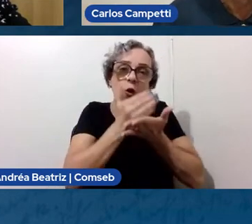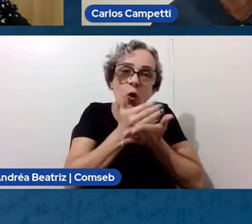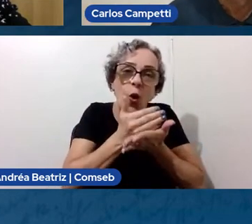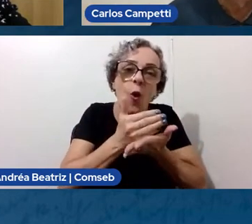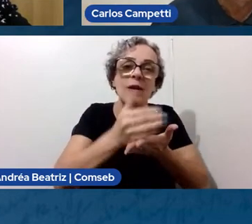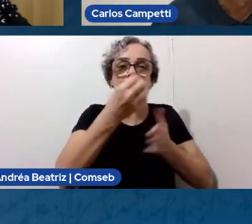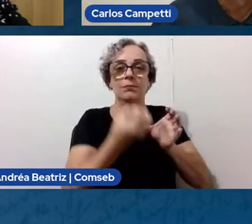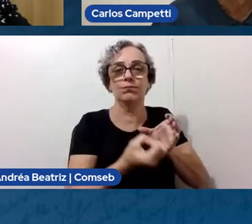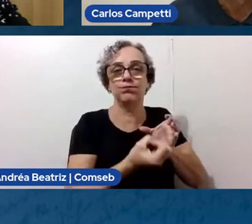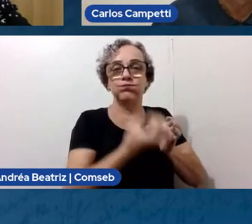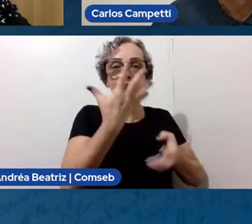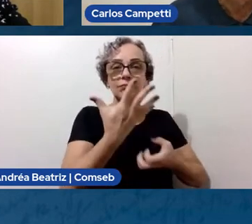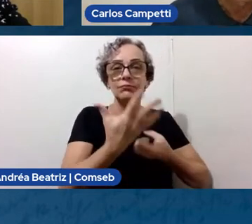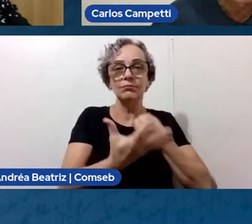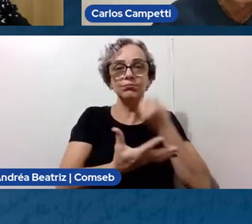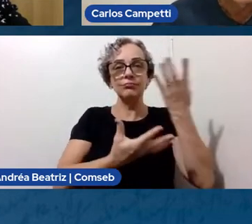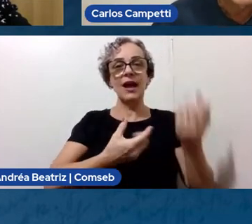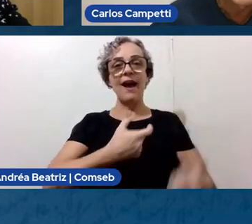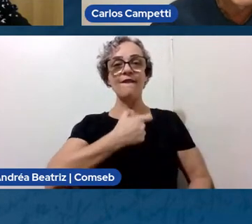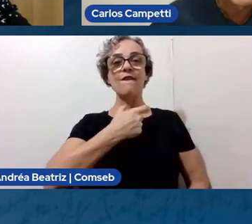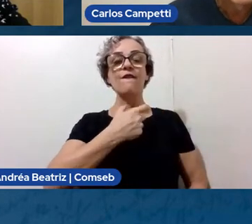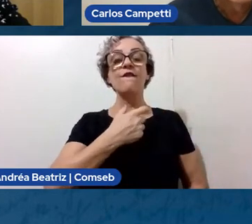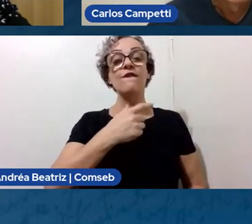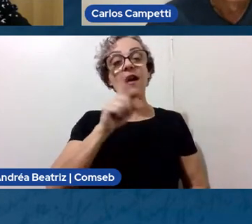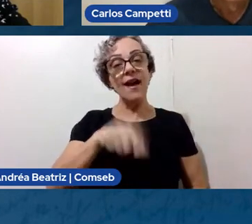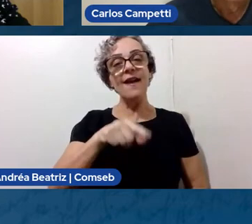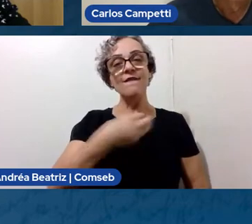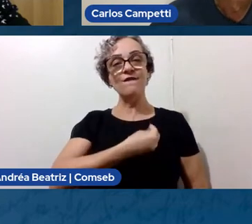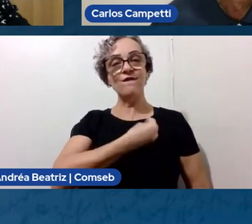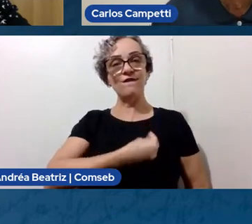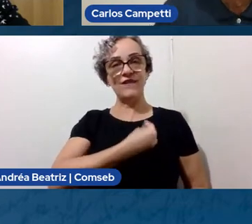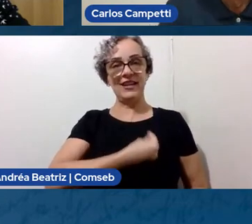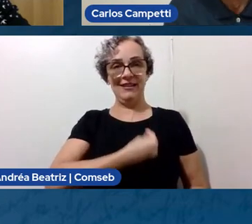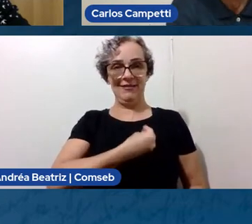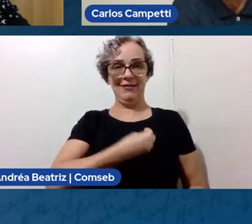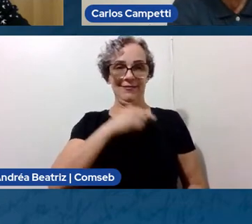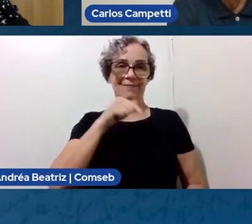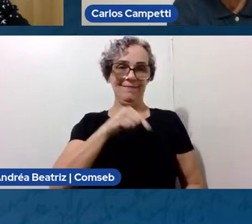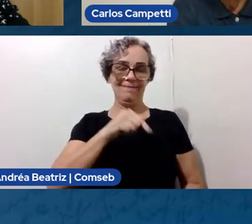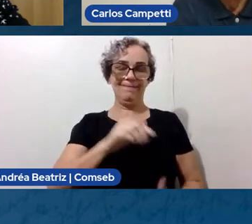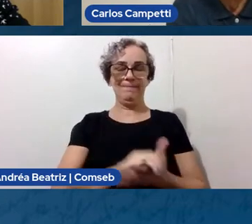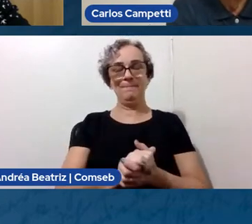Romero, segue comentando um pouquinho, a gente vai batendo papo aí sobre o assunto. Pois não.